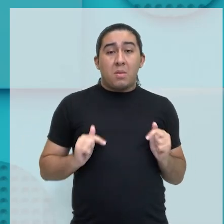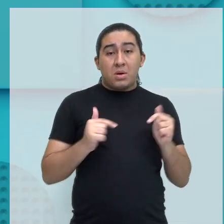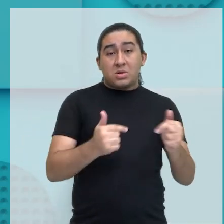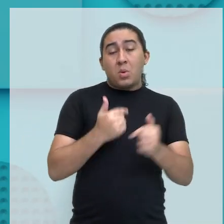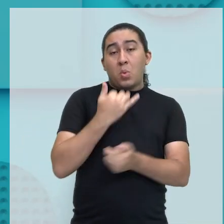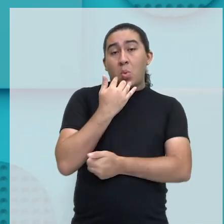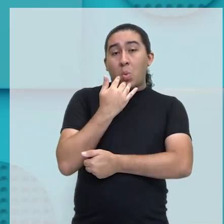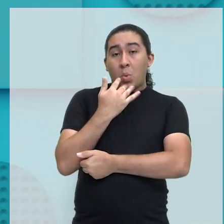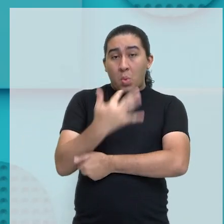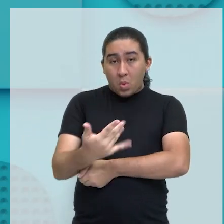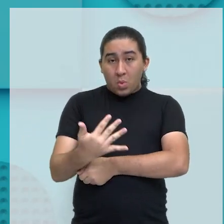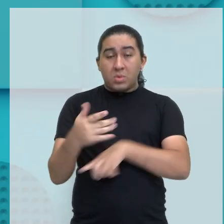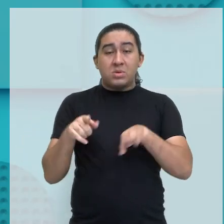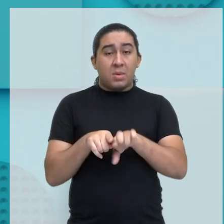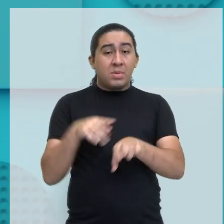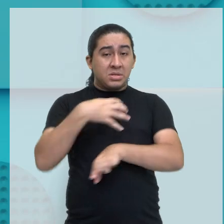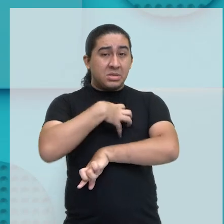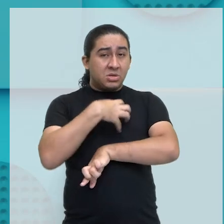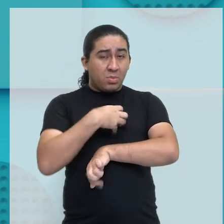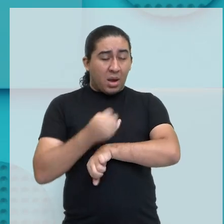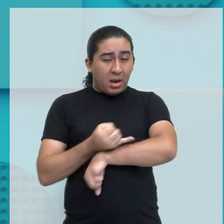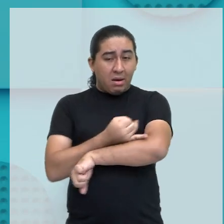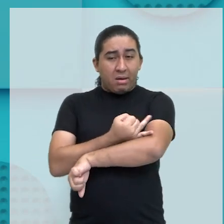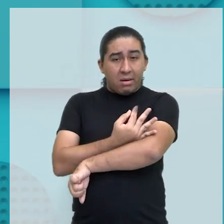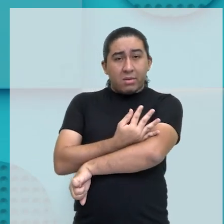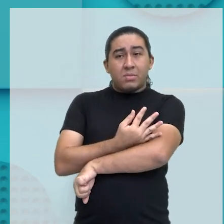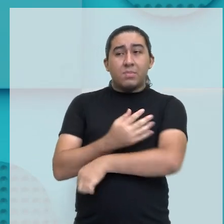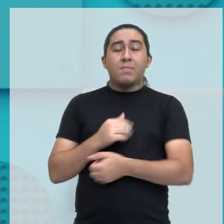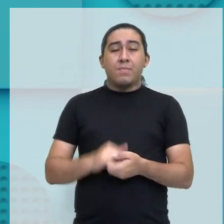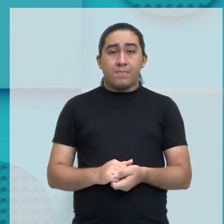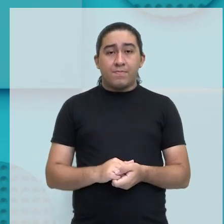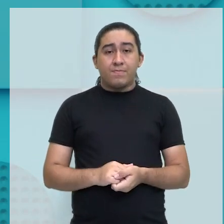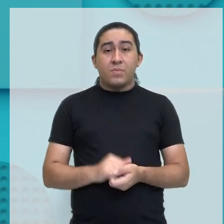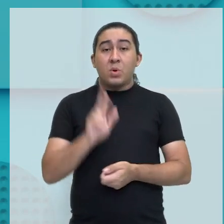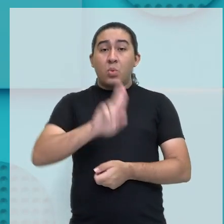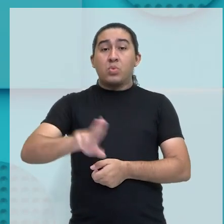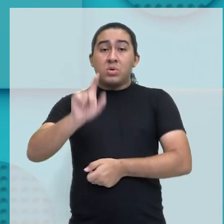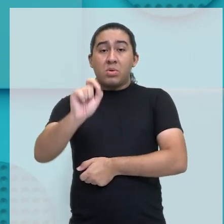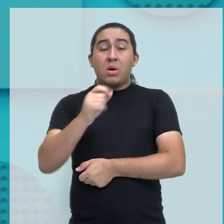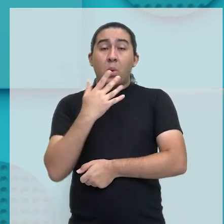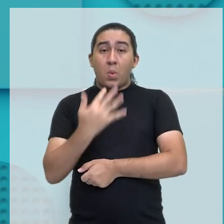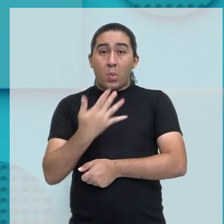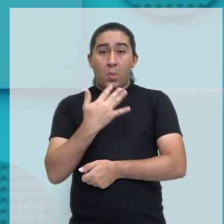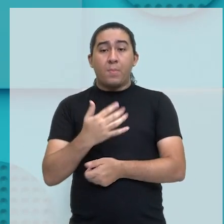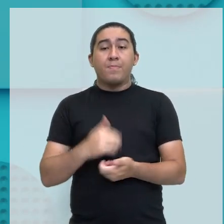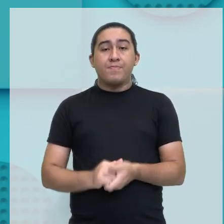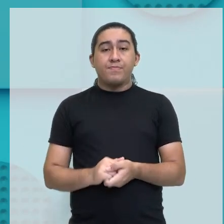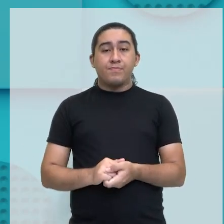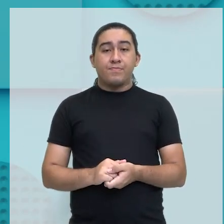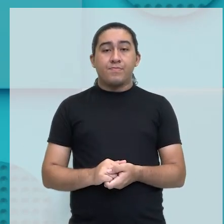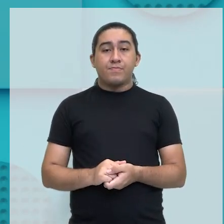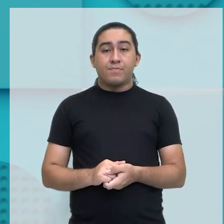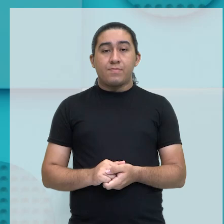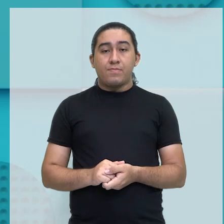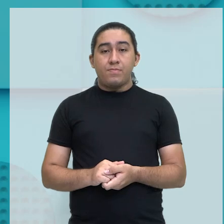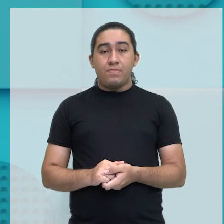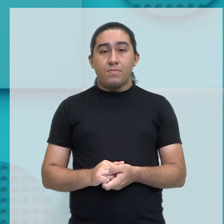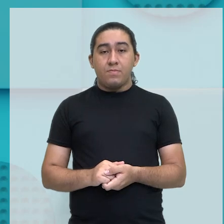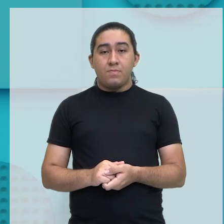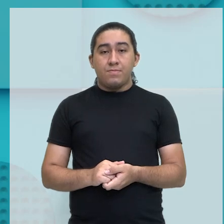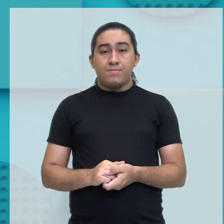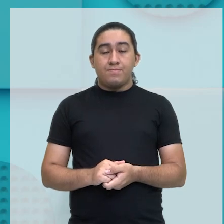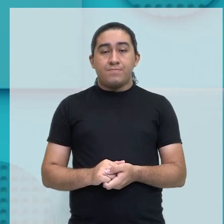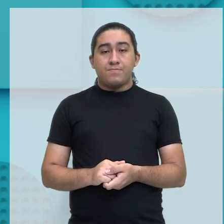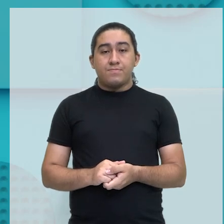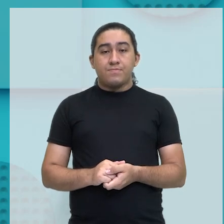vão trabalhar com as cores e as sensações, as emoções, através das cores. E é chamado de quê?